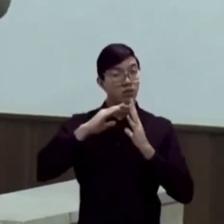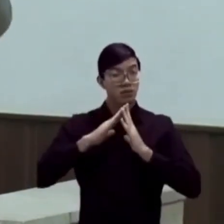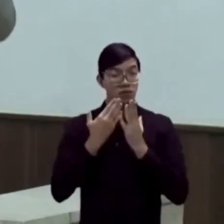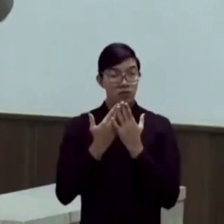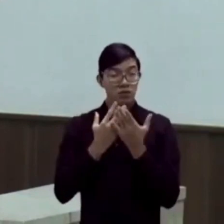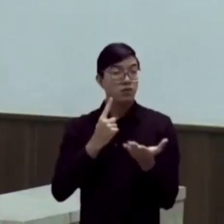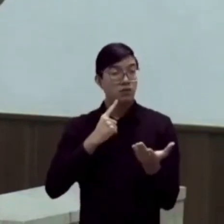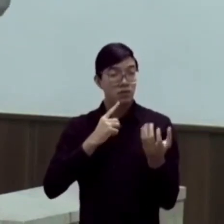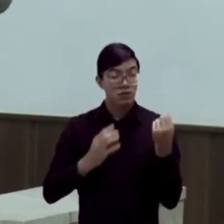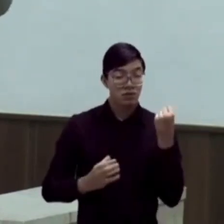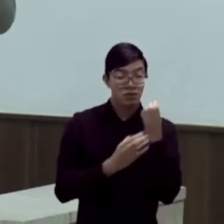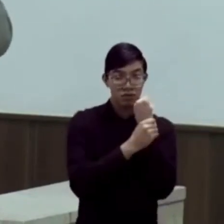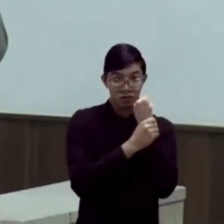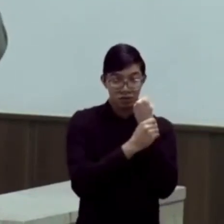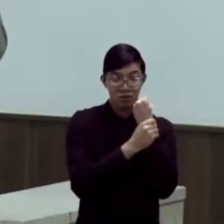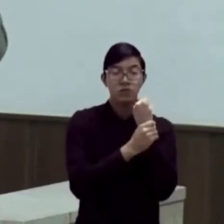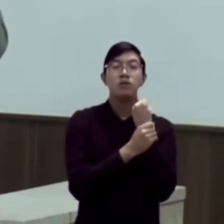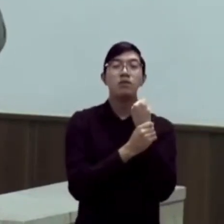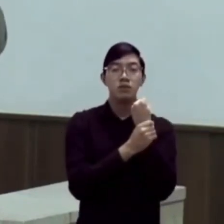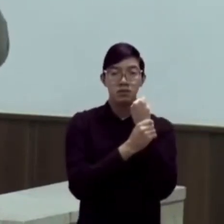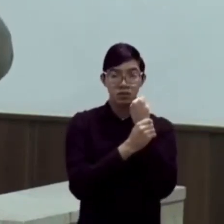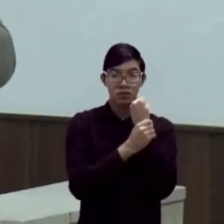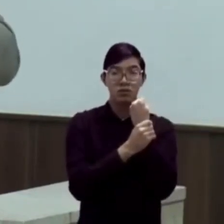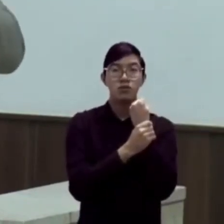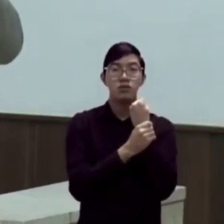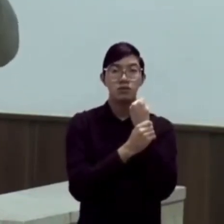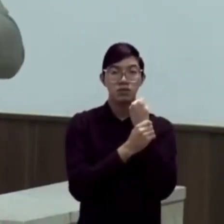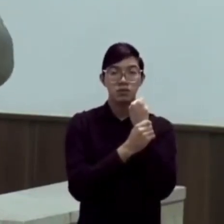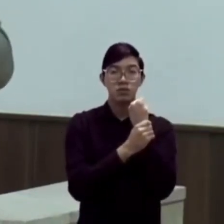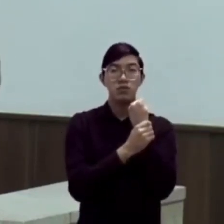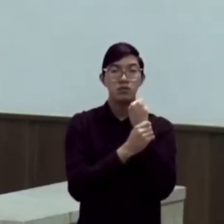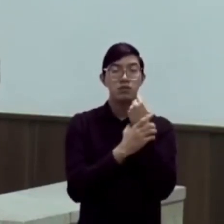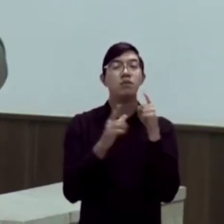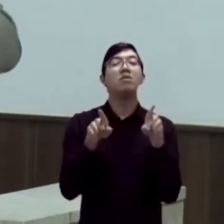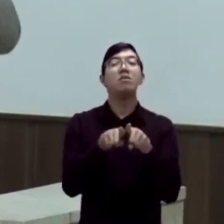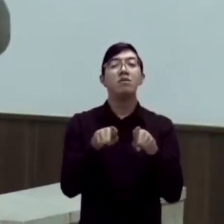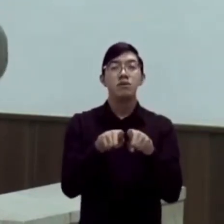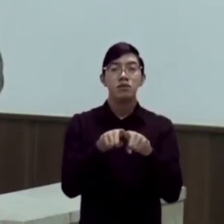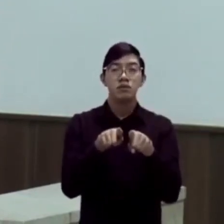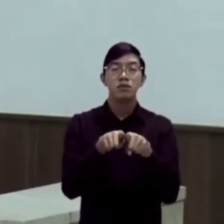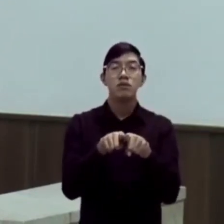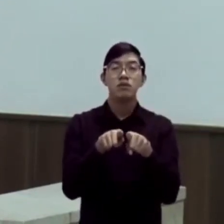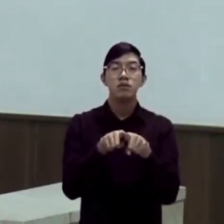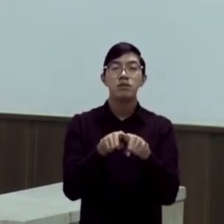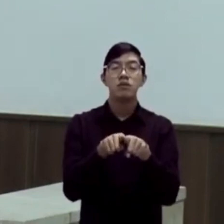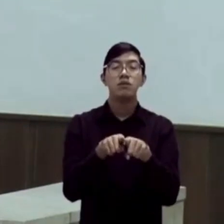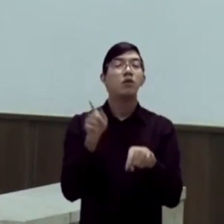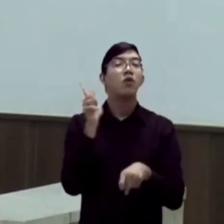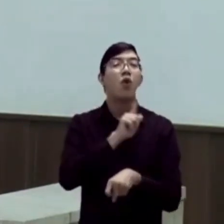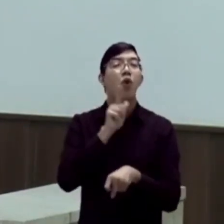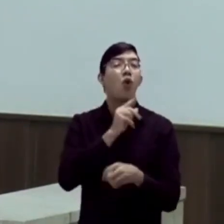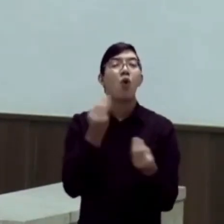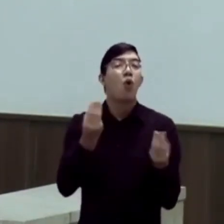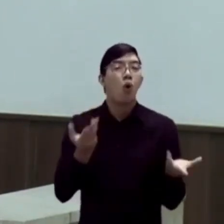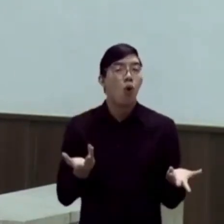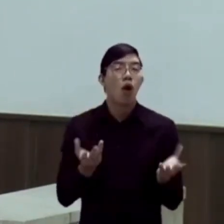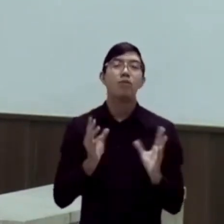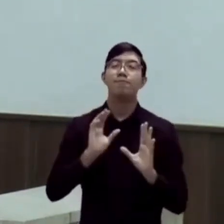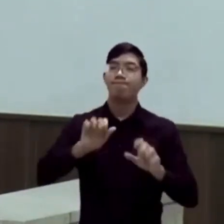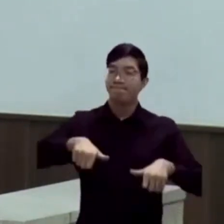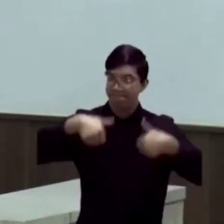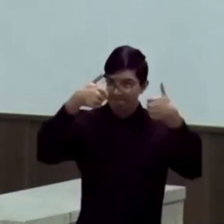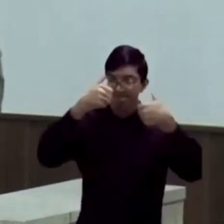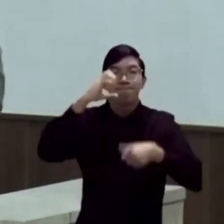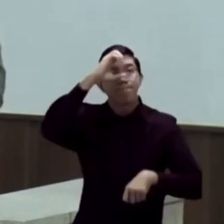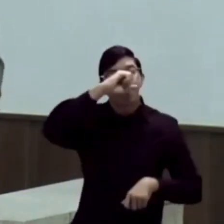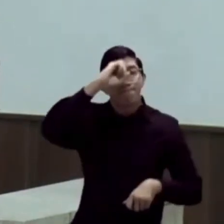escolas, consequência disso também será termos, de fato, um melhor aprendizado para as nossas crianças.